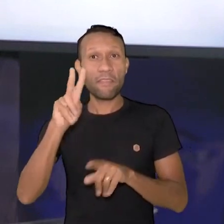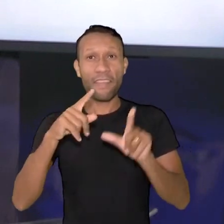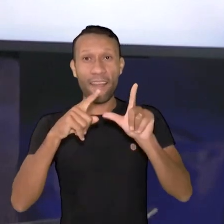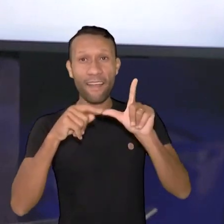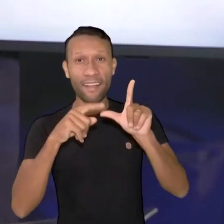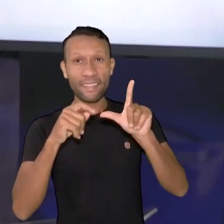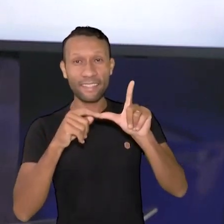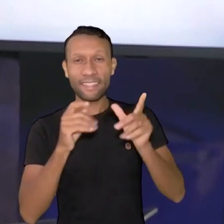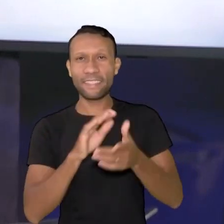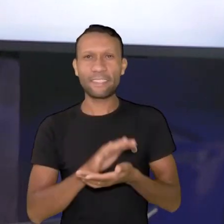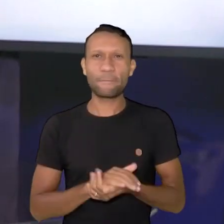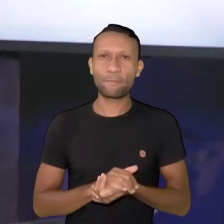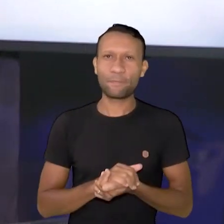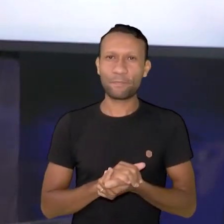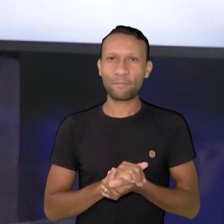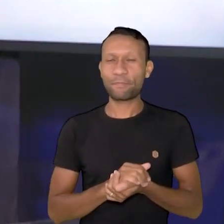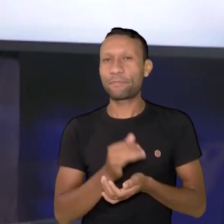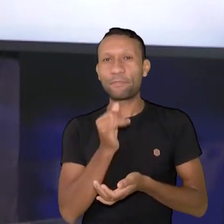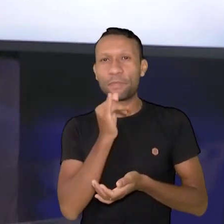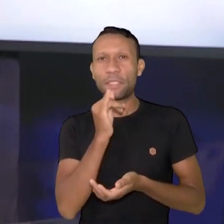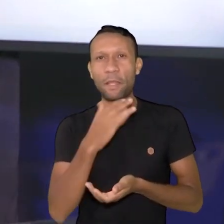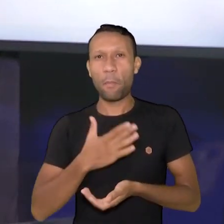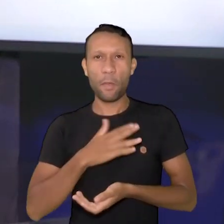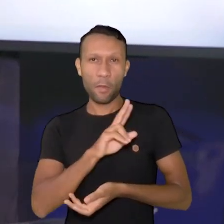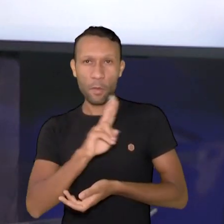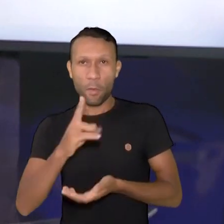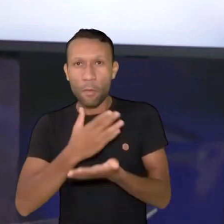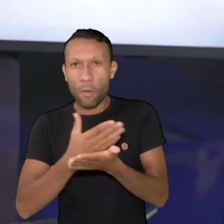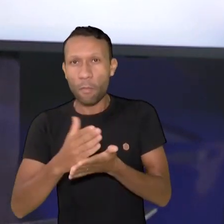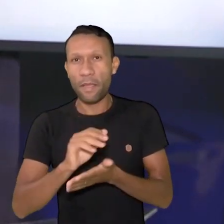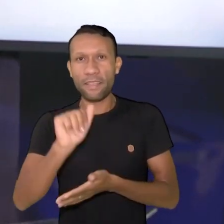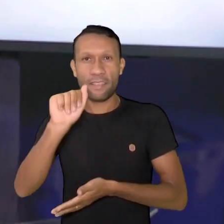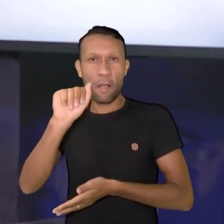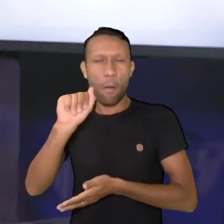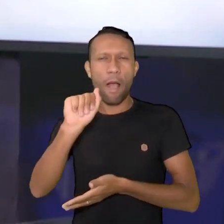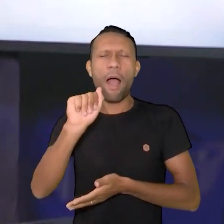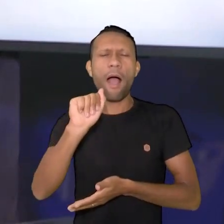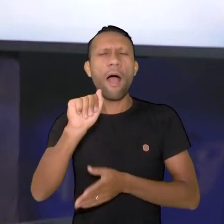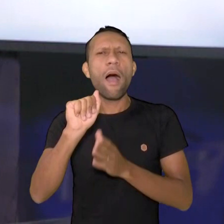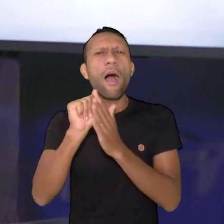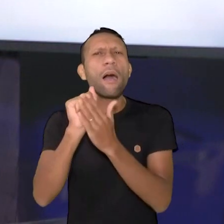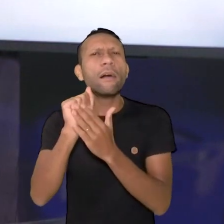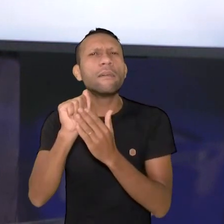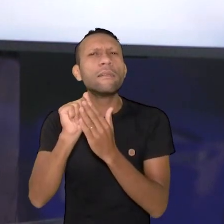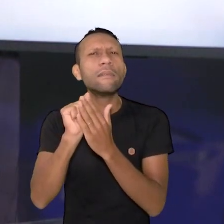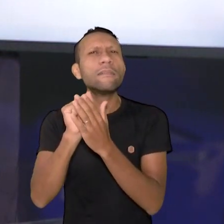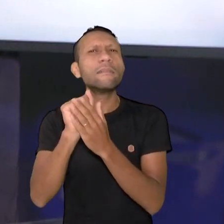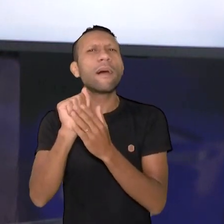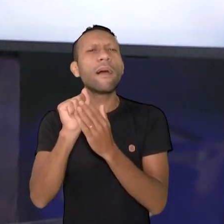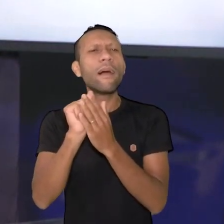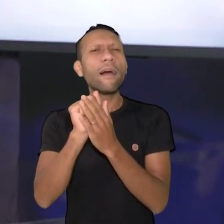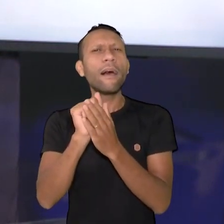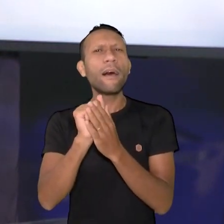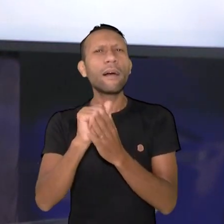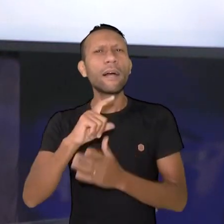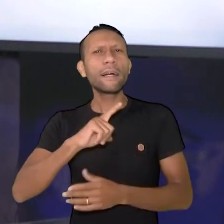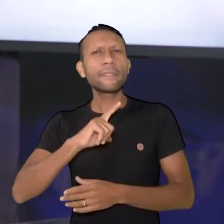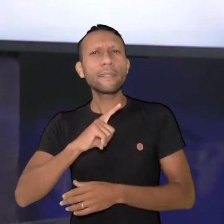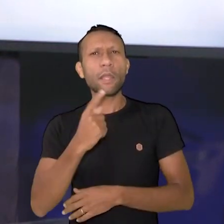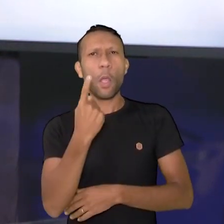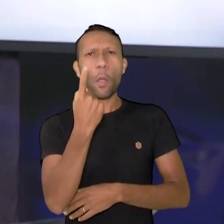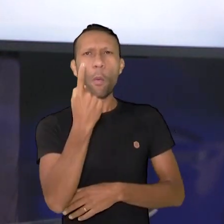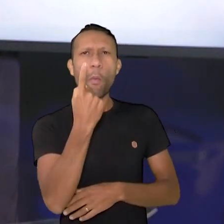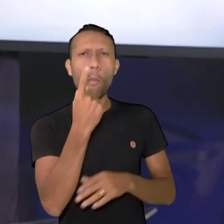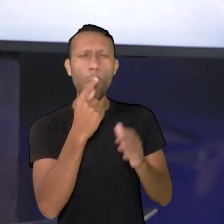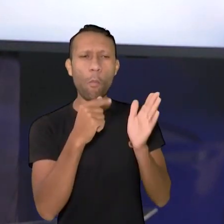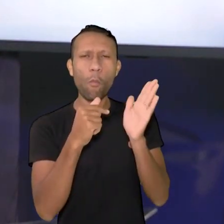por exemplo, o meu nome começa com A, eu vou aqui, passo o dedo, percebo que só tem um buraquinho furado dos 6. Então,